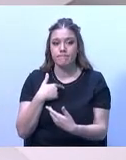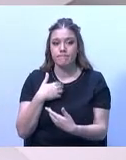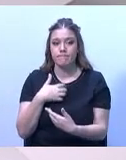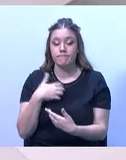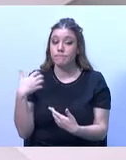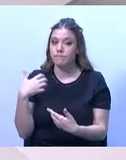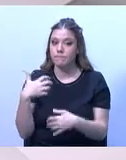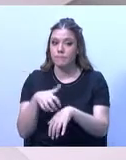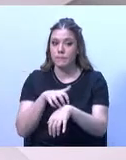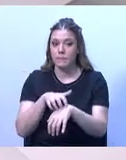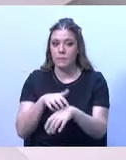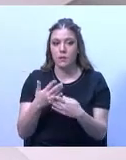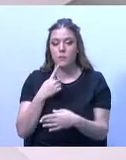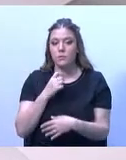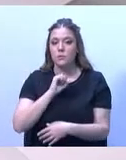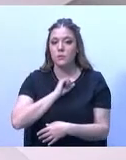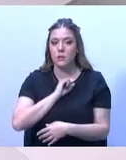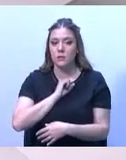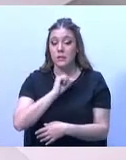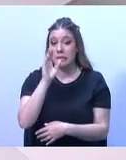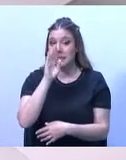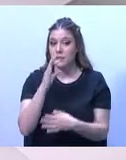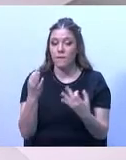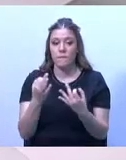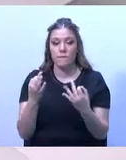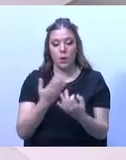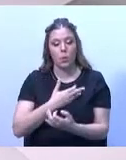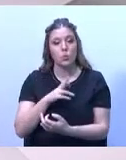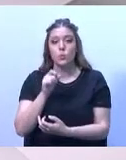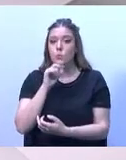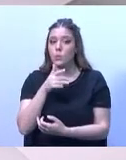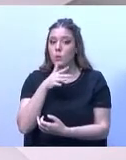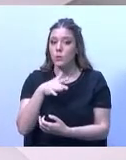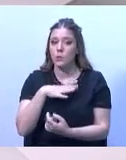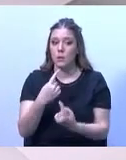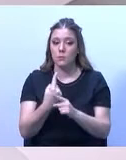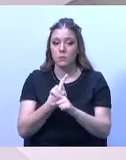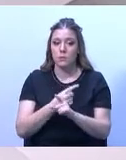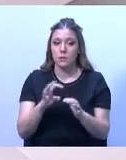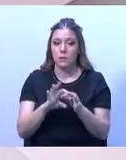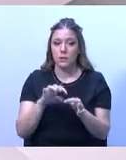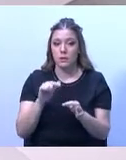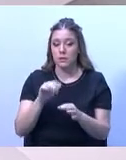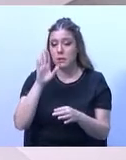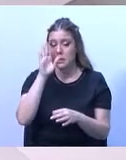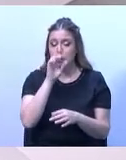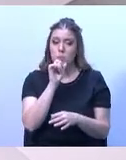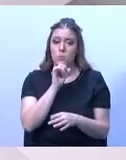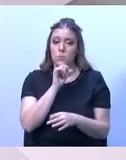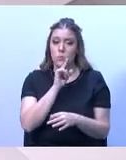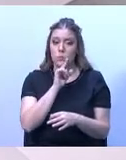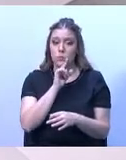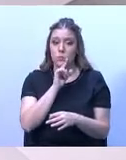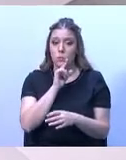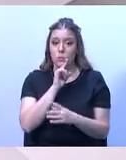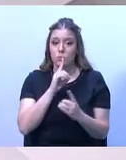comichão. E agora a minha pergunta era se realmente o Sr. Doutor se me podia dizer alguma coisa sobre isto, e se ele me poderia, tanto fazer